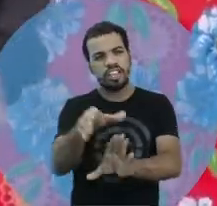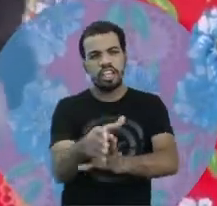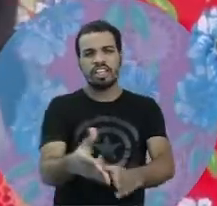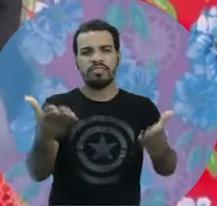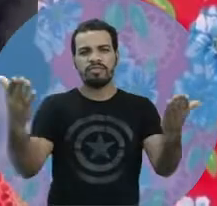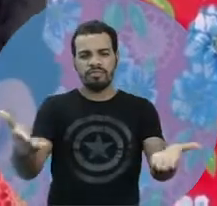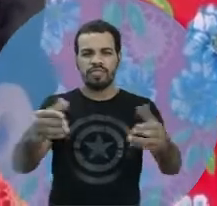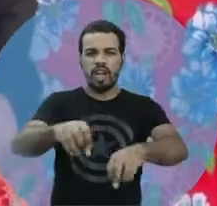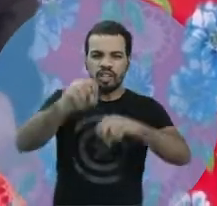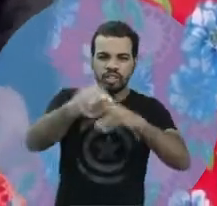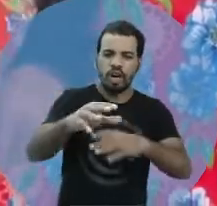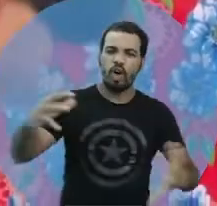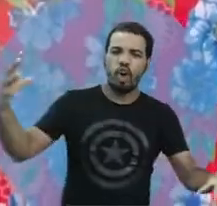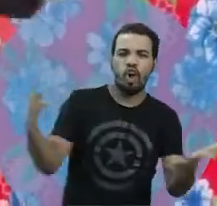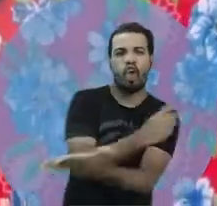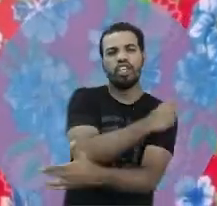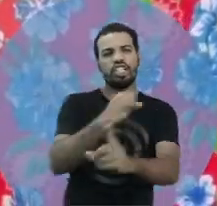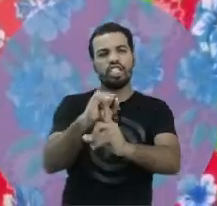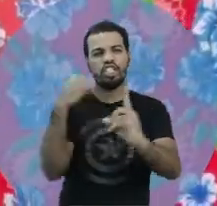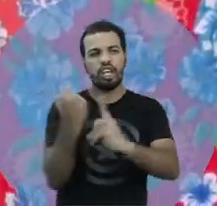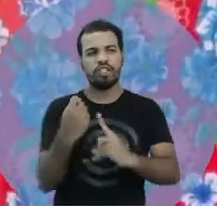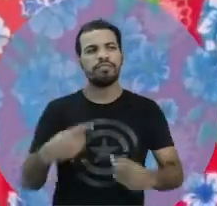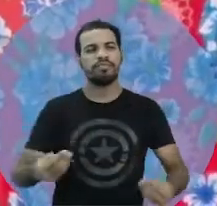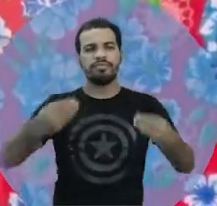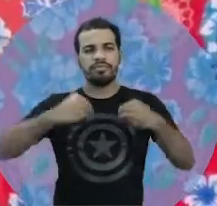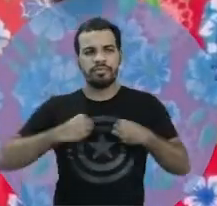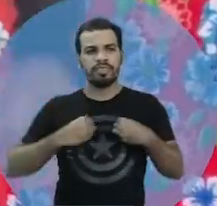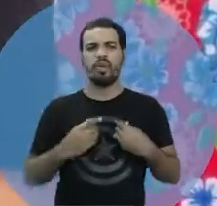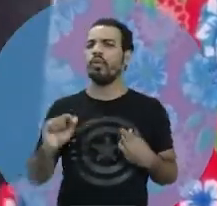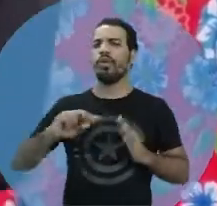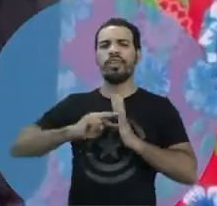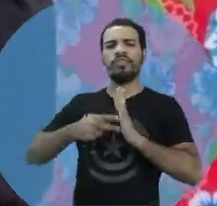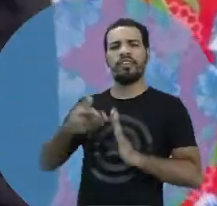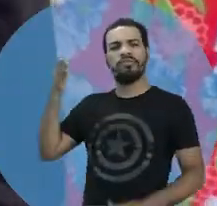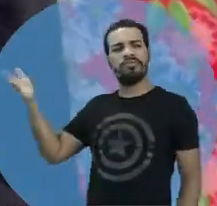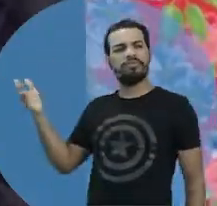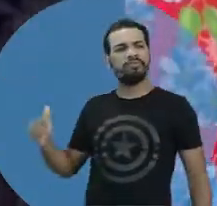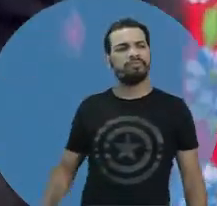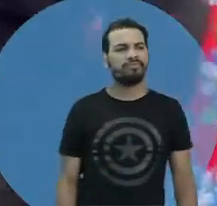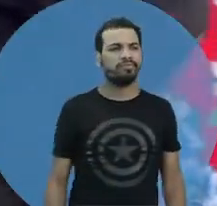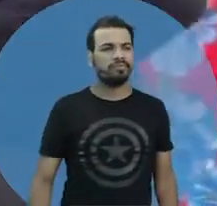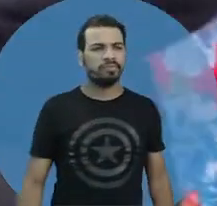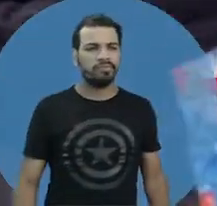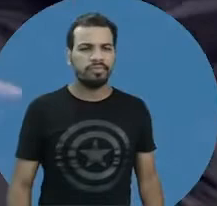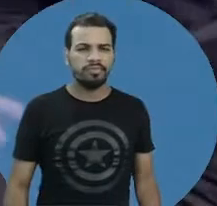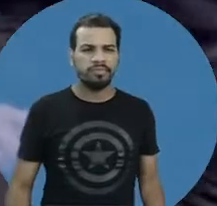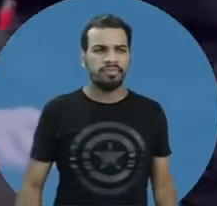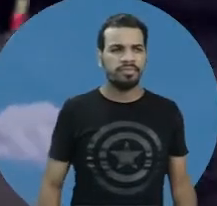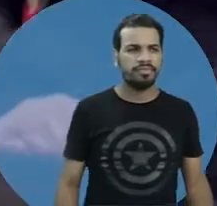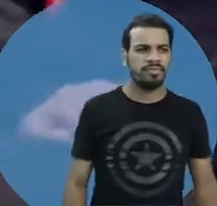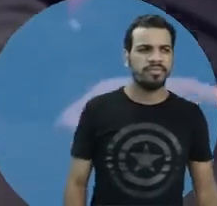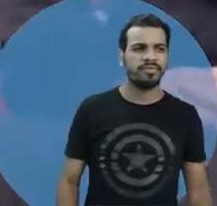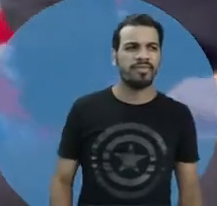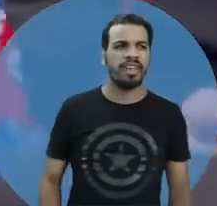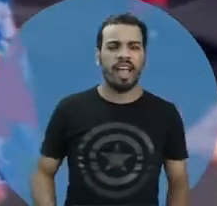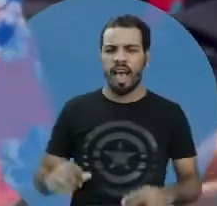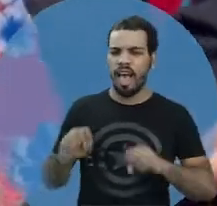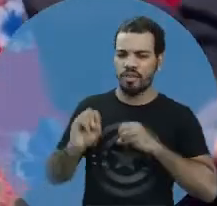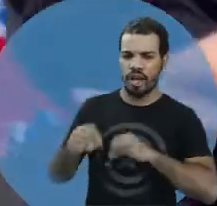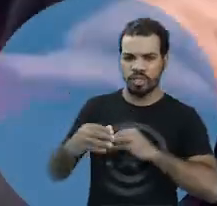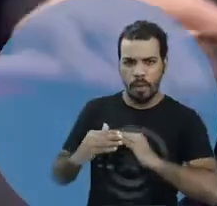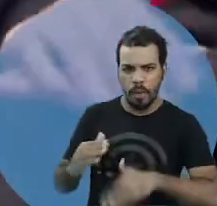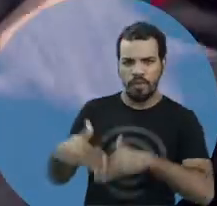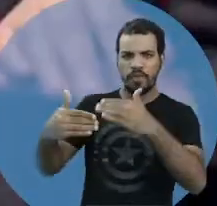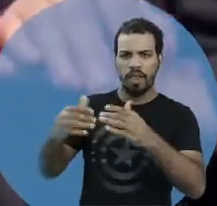a conquistas sociais. O que nos traz a respeito dessa afirmação? Na educação progressista libertadora,